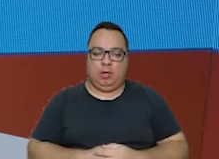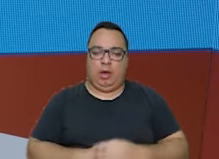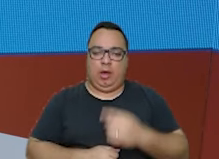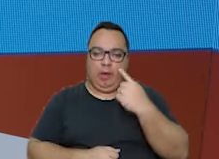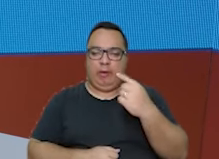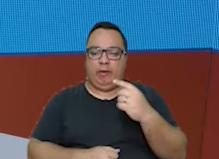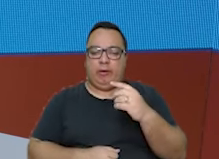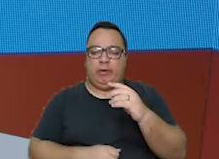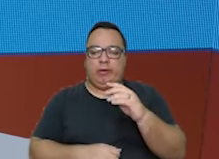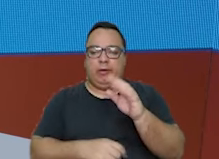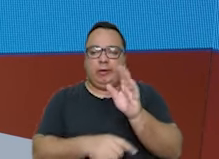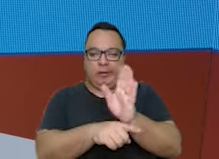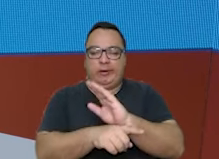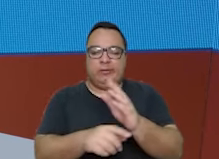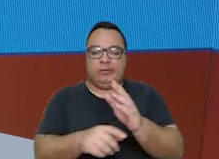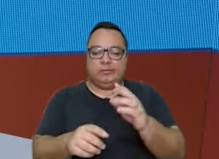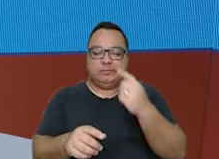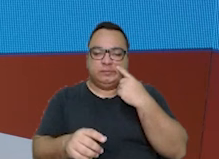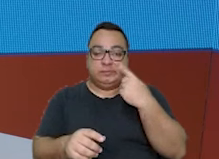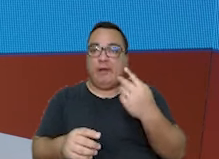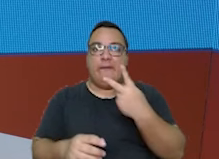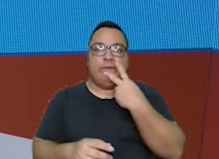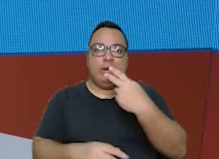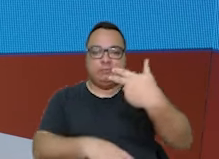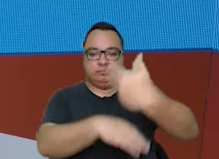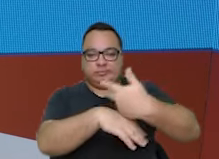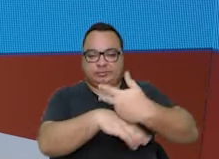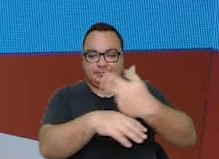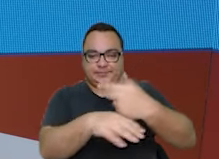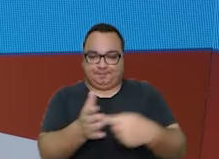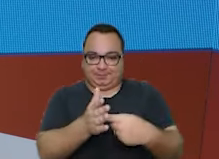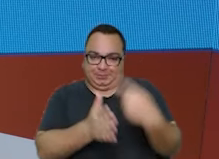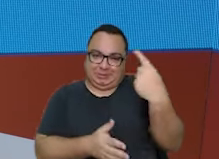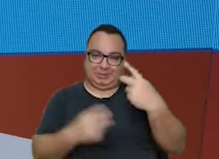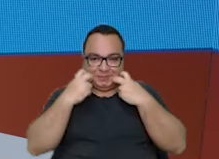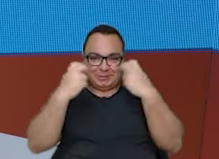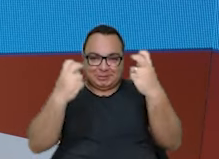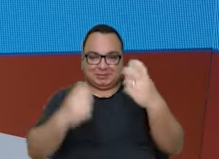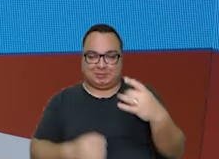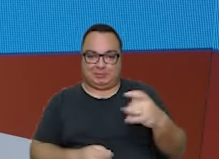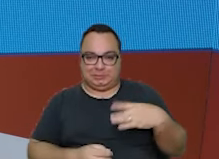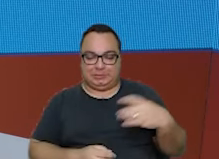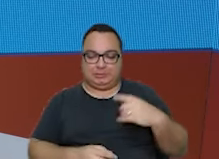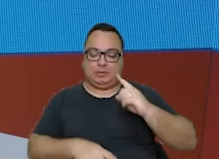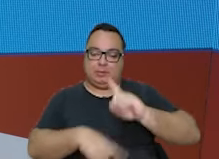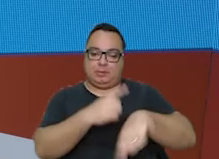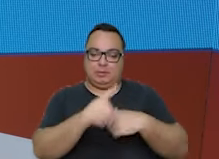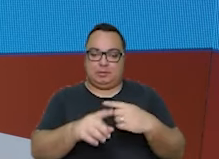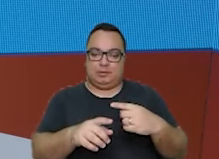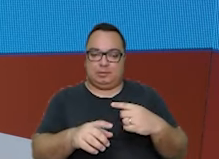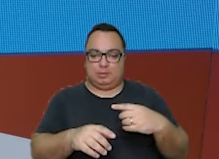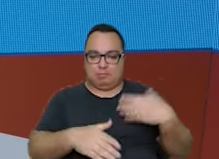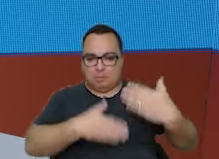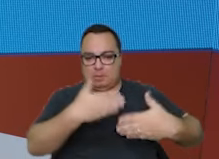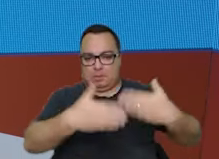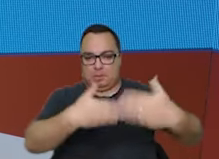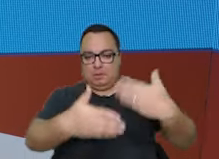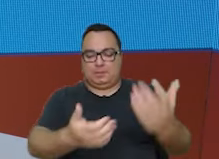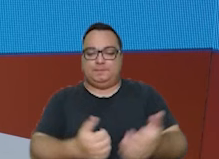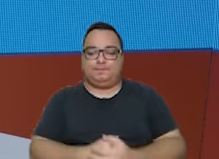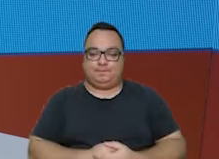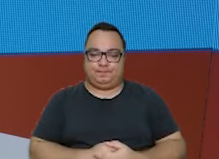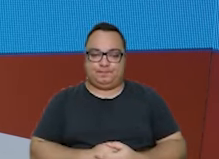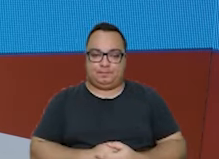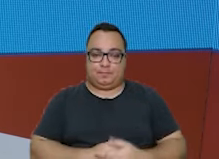como o vídeo vou fazer o vídeo a primeira vez eu vou morrer de medo não vou ter segurança e se você não tem segurança grava